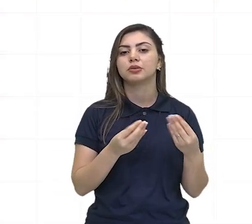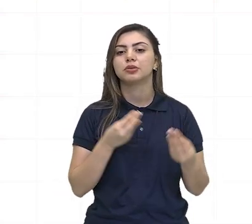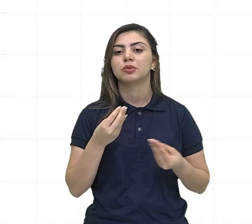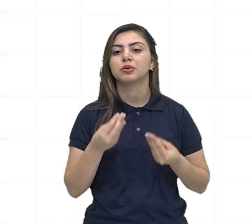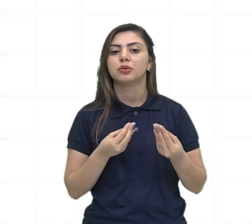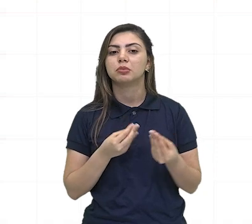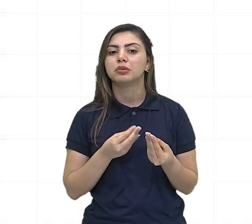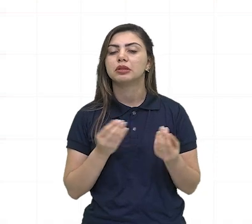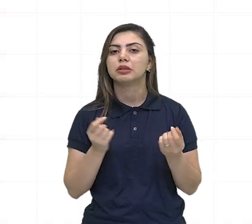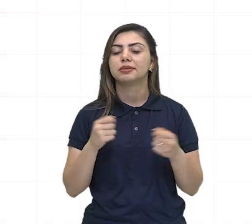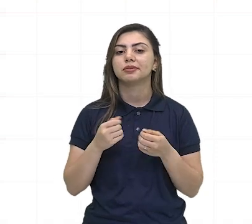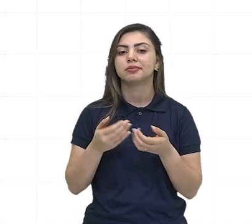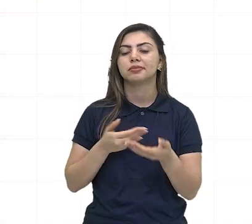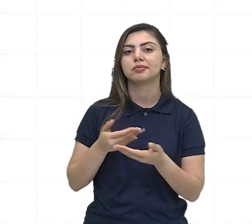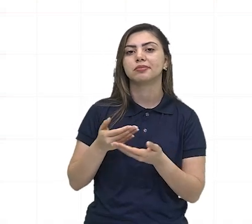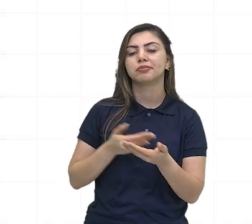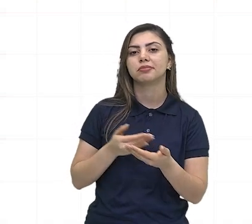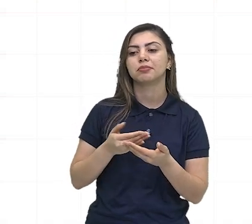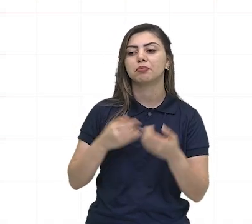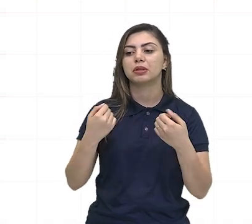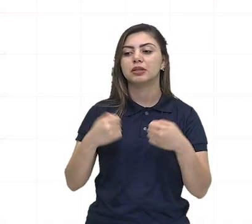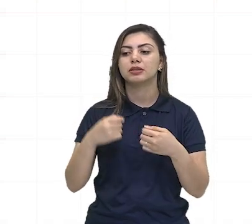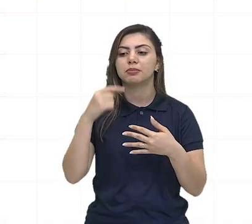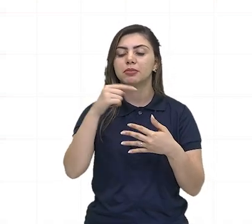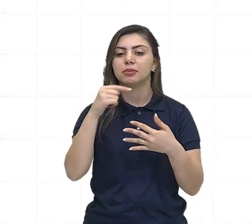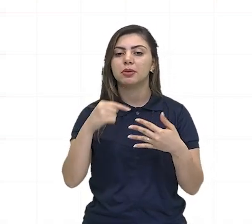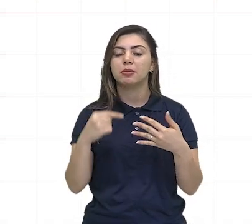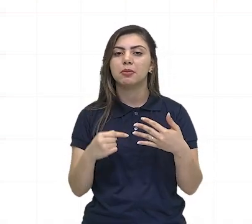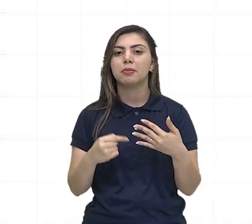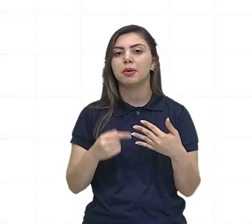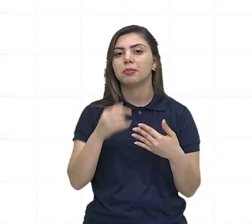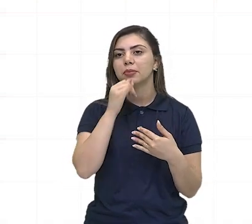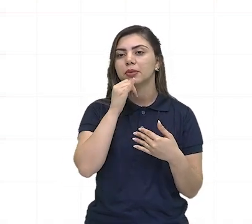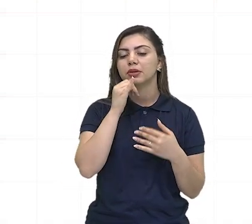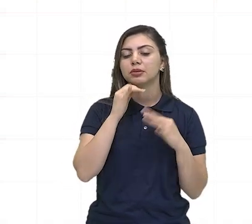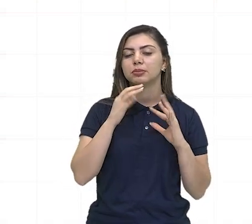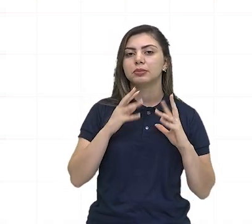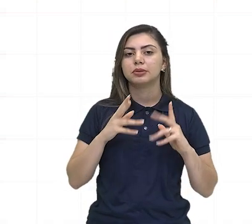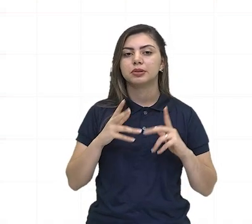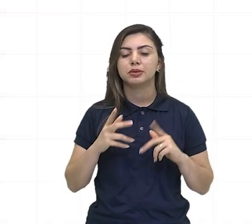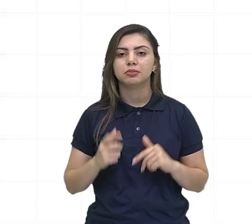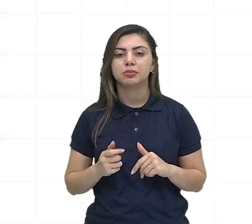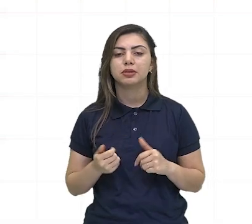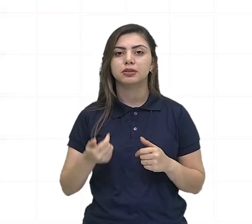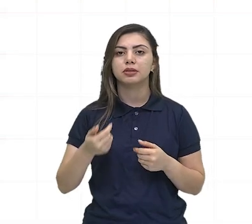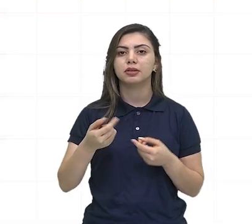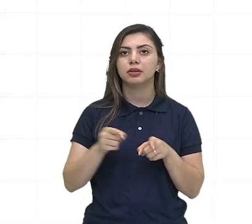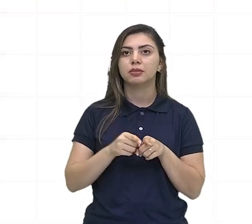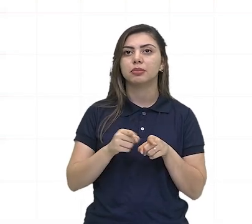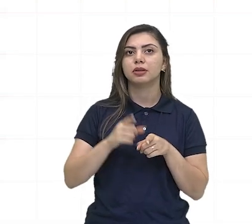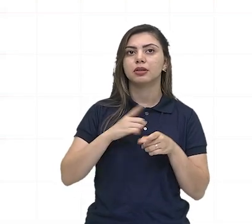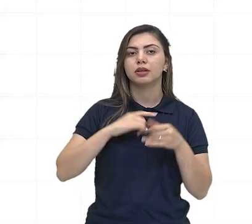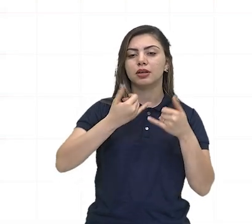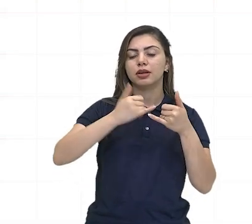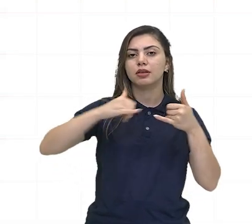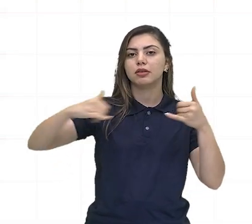que atendem às necessidades básicas da população, como saneamento e distribuição da eletricidade.